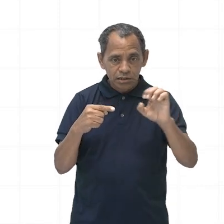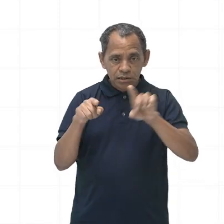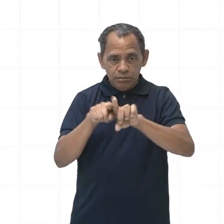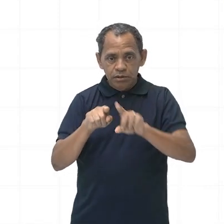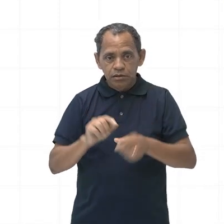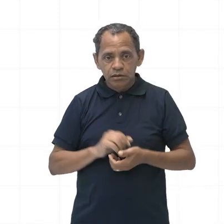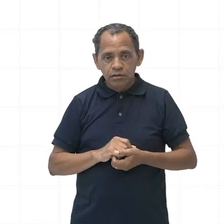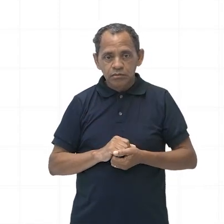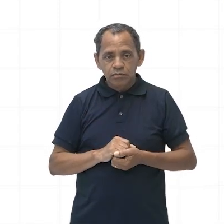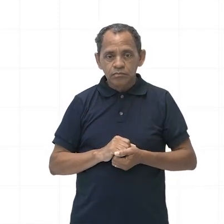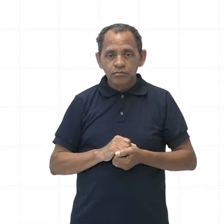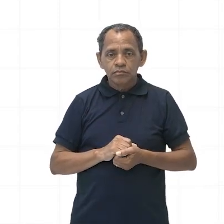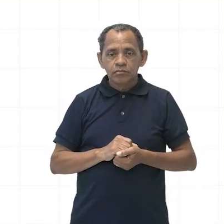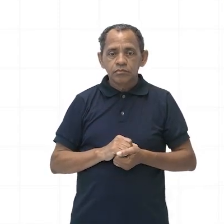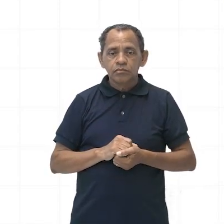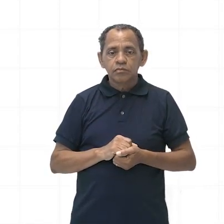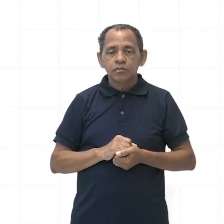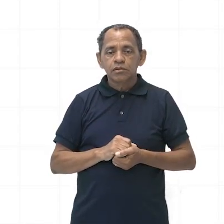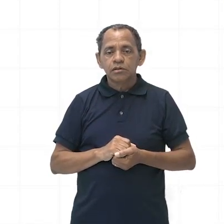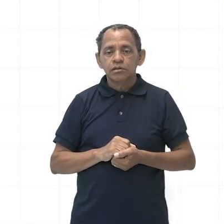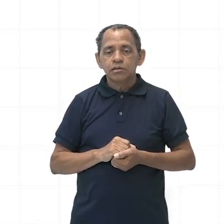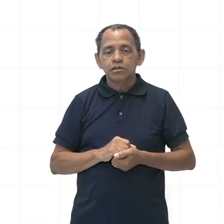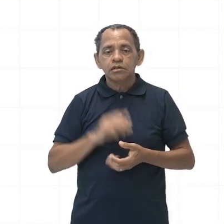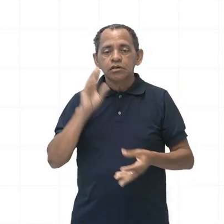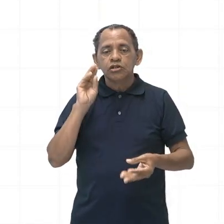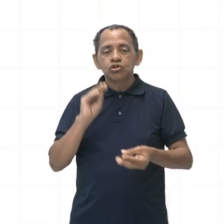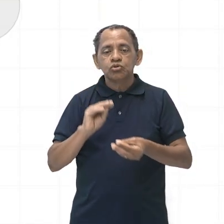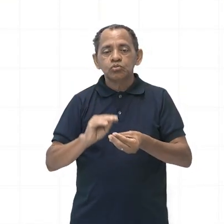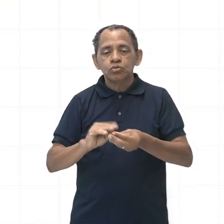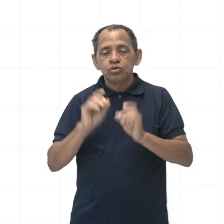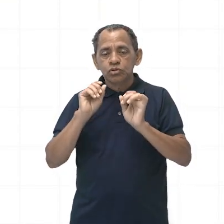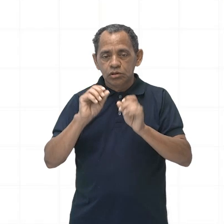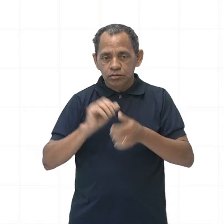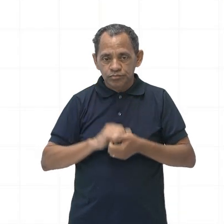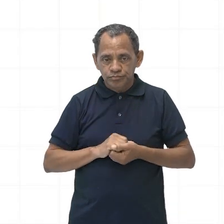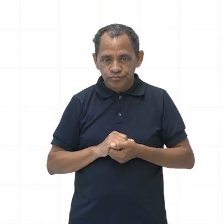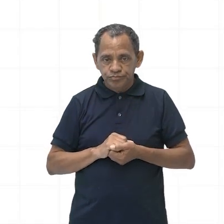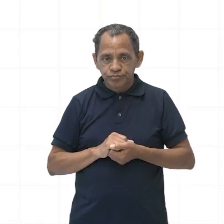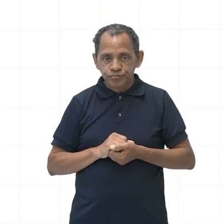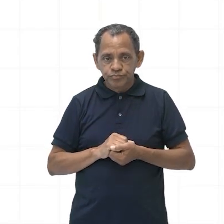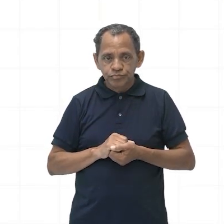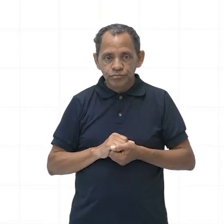Ou seja, o que é que eu estou querendo falar com isso, professor? É o seguinte,